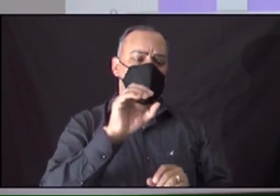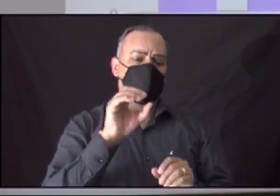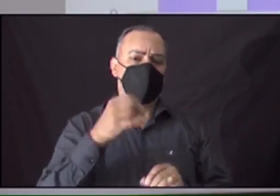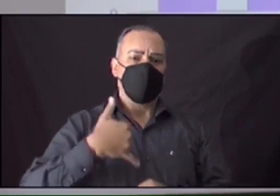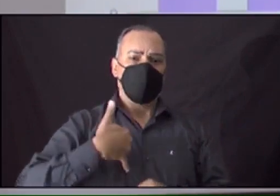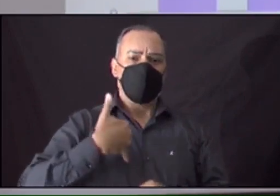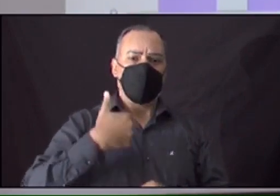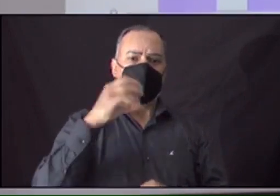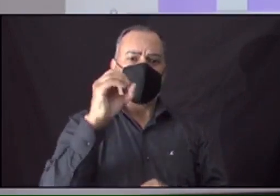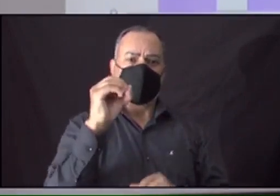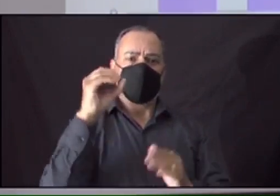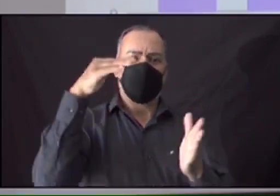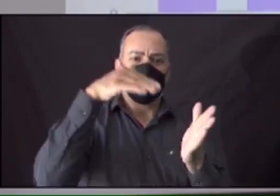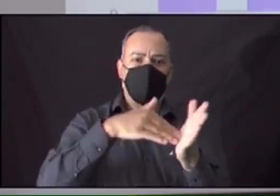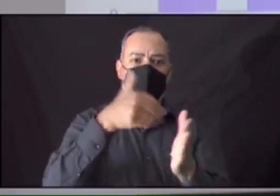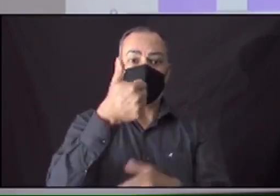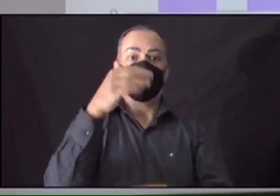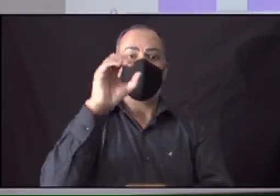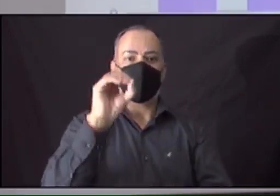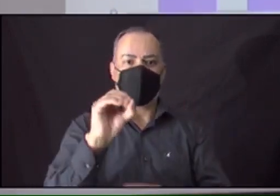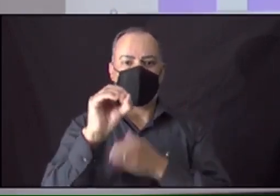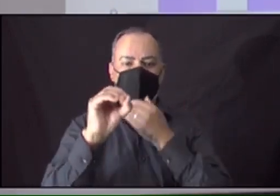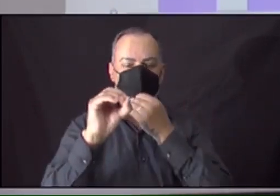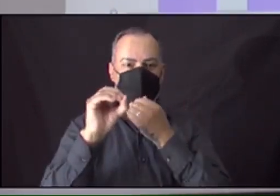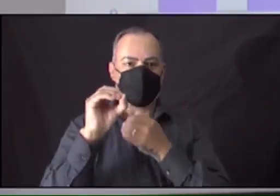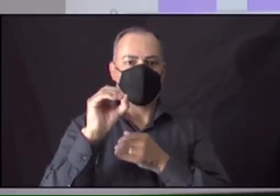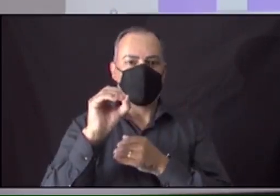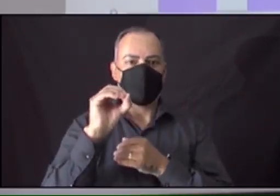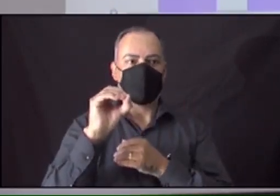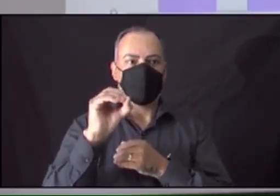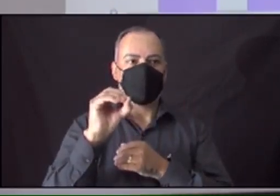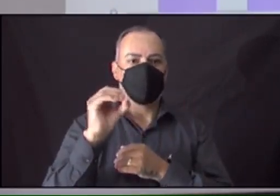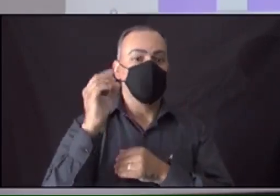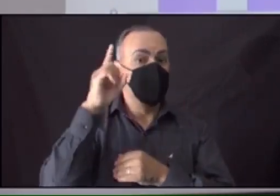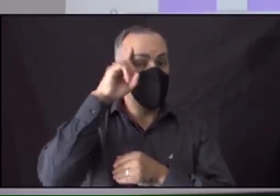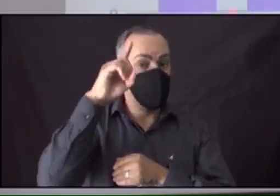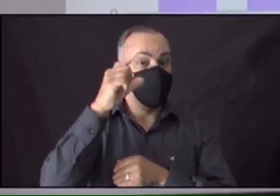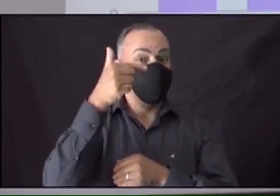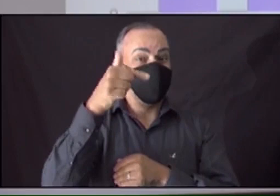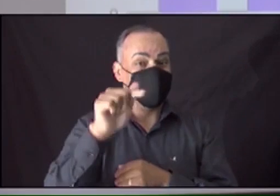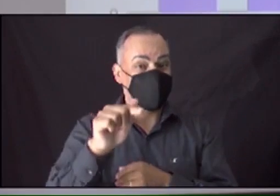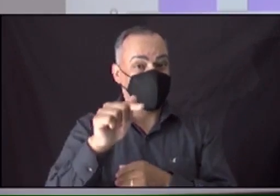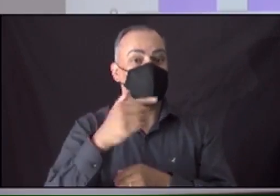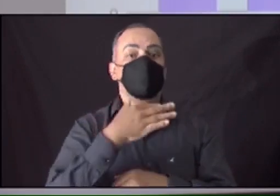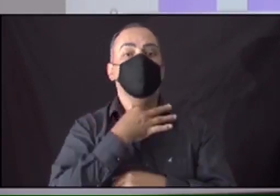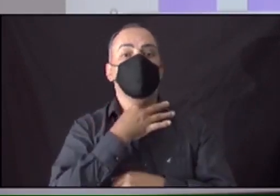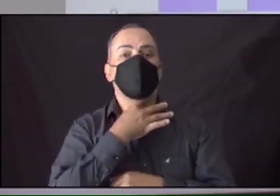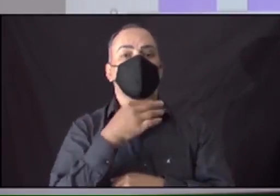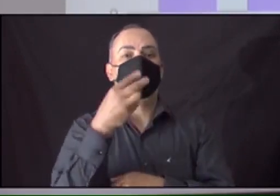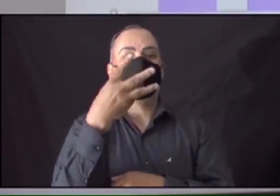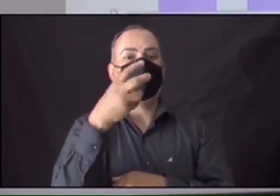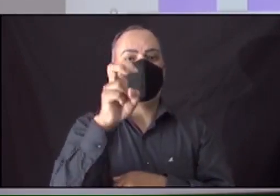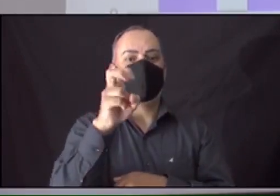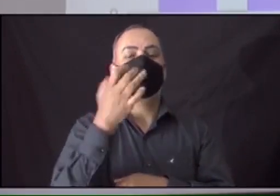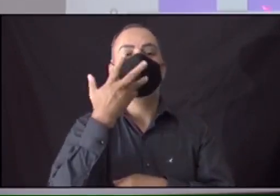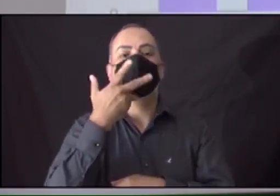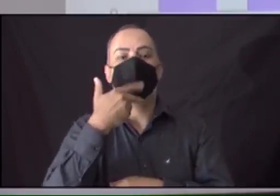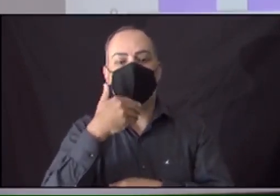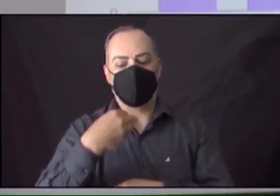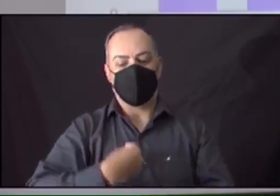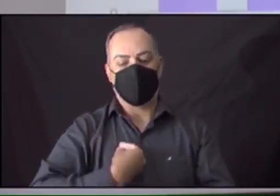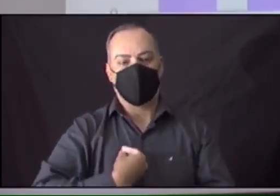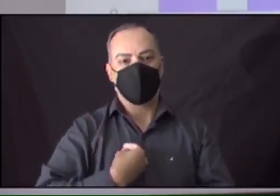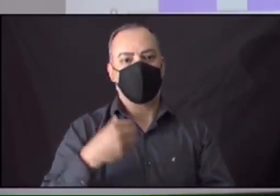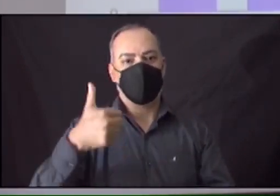do dia 1º até o dia 17, 35 crianças de 0 a 10 anos. De 11 a